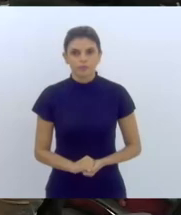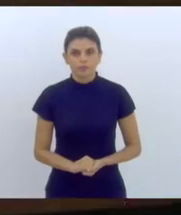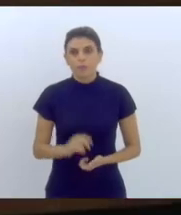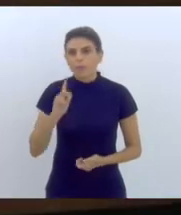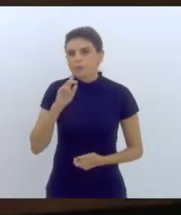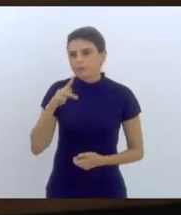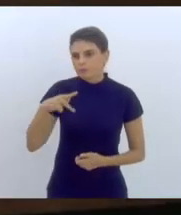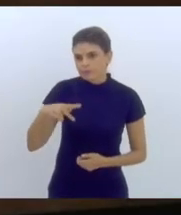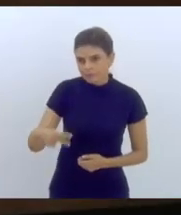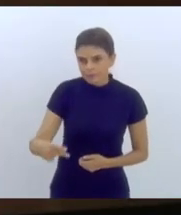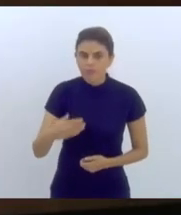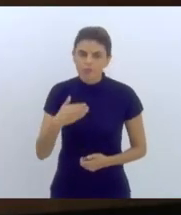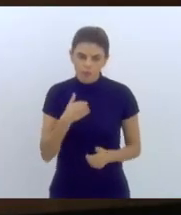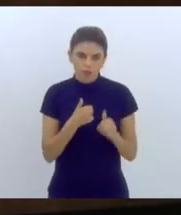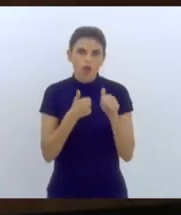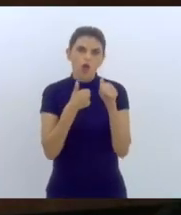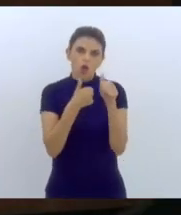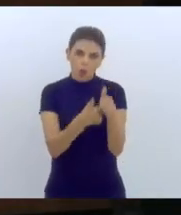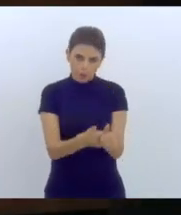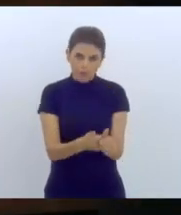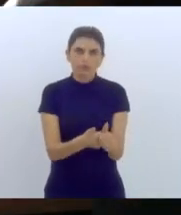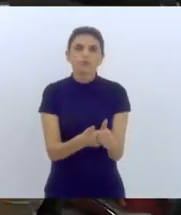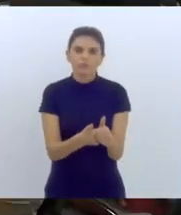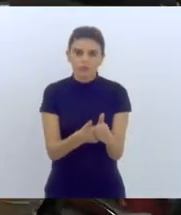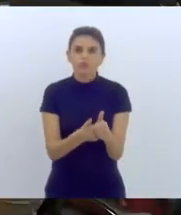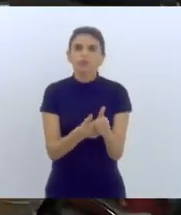Presidente, meu voto é acompanhando o relator.